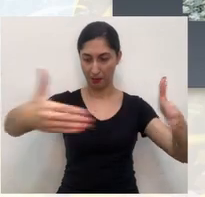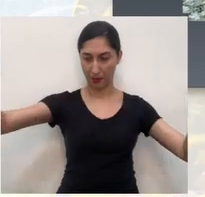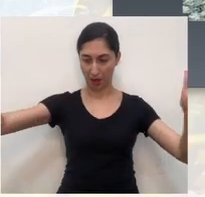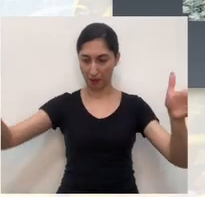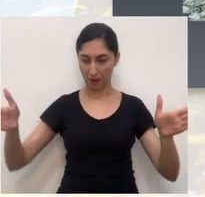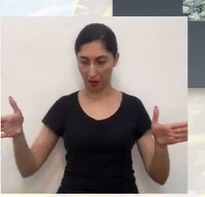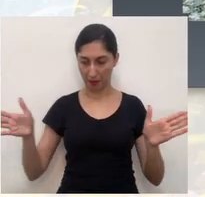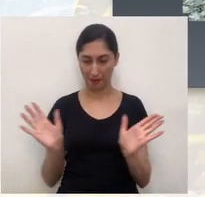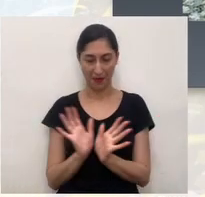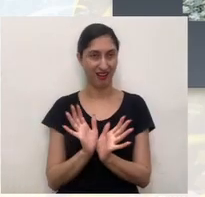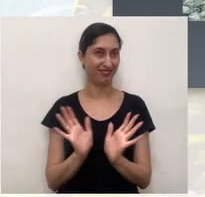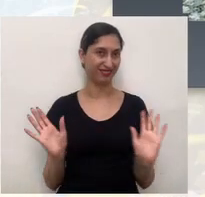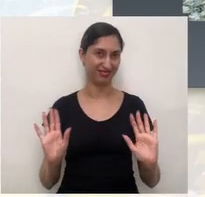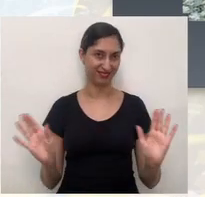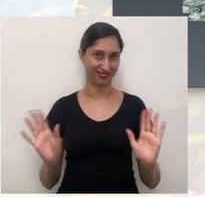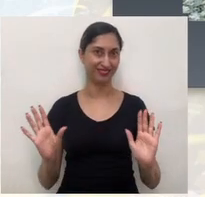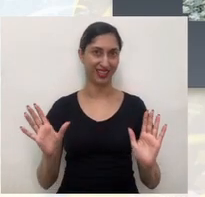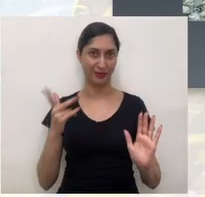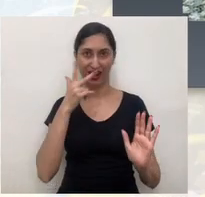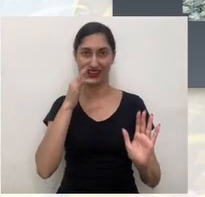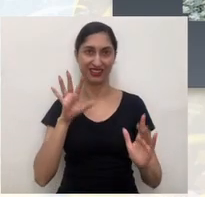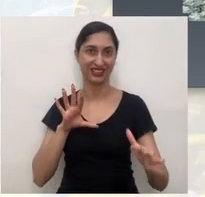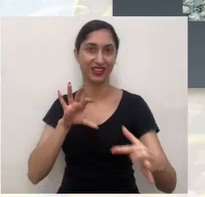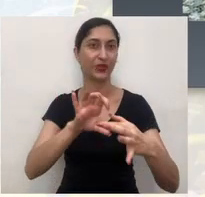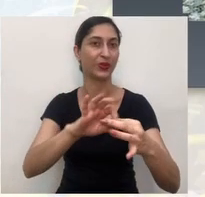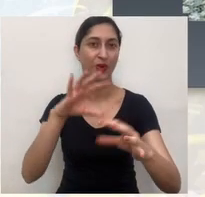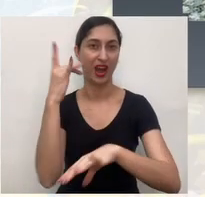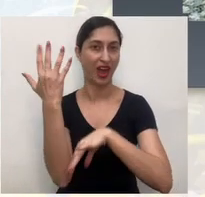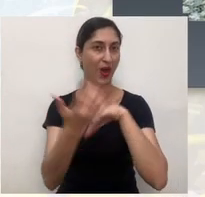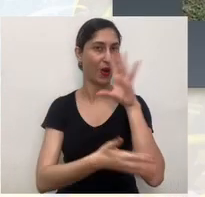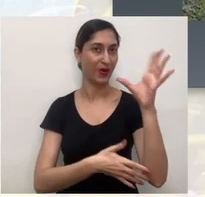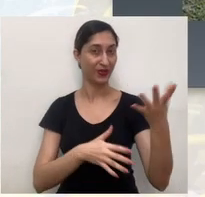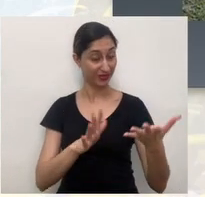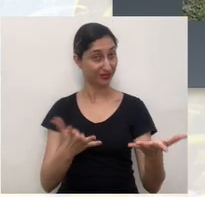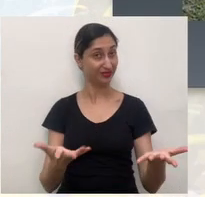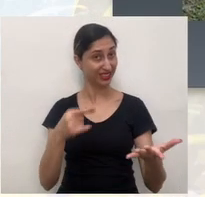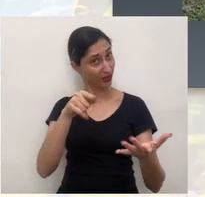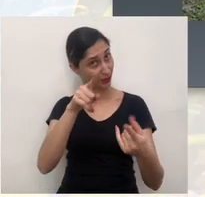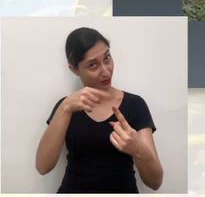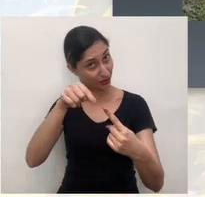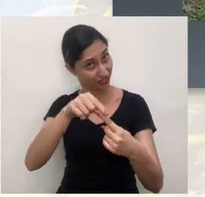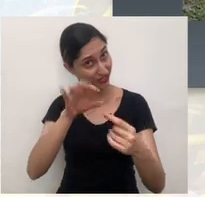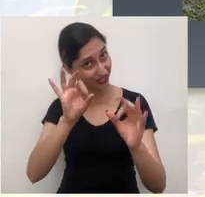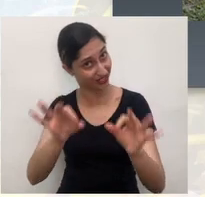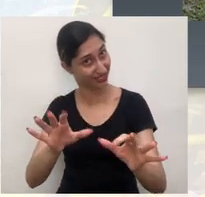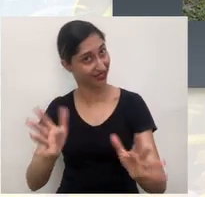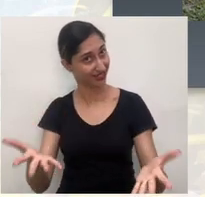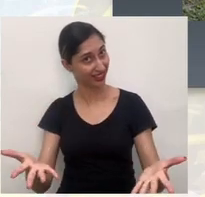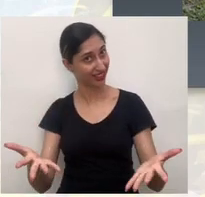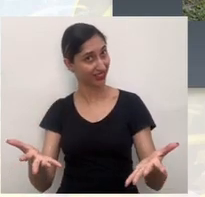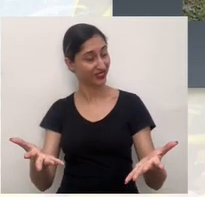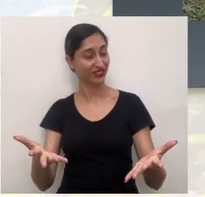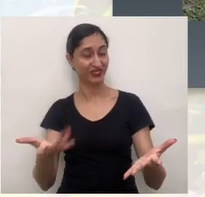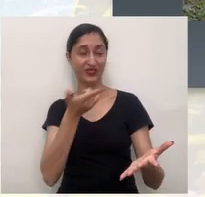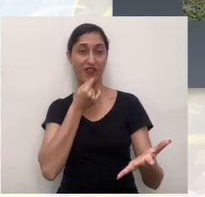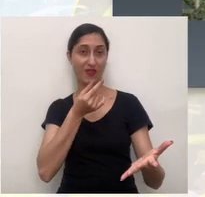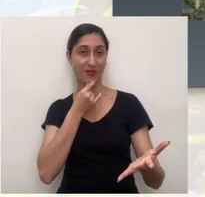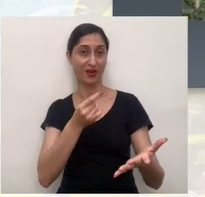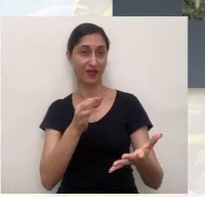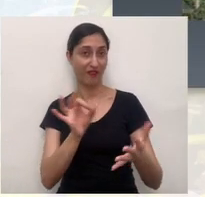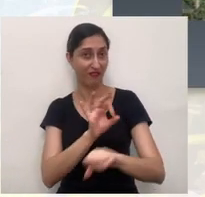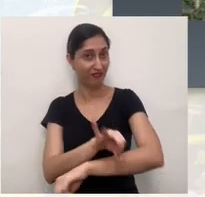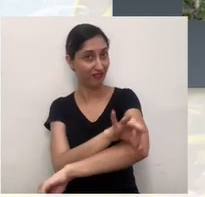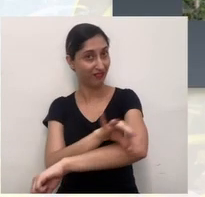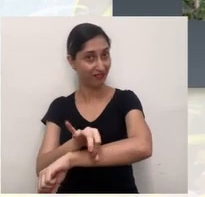fundiários ou em termos legais, tá certo? Isso é uma coisa intencional nele e que está aqui também,